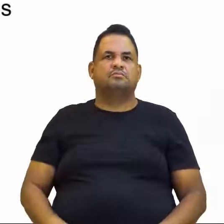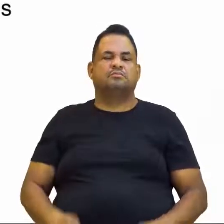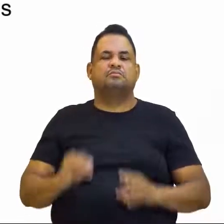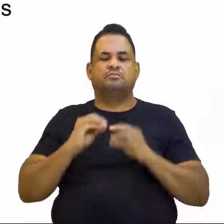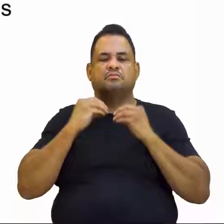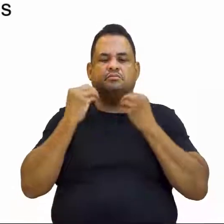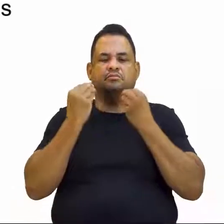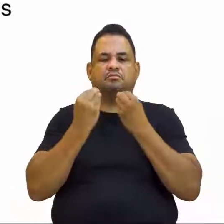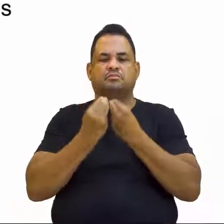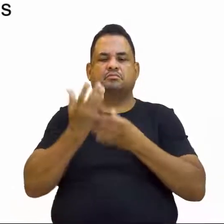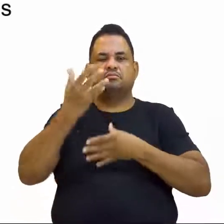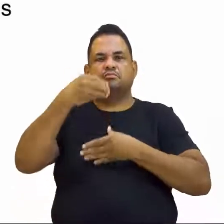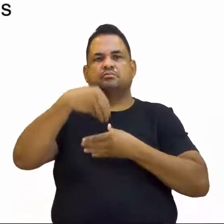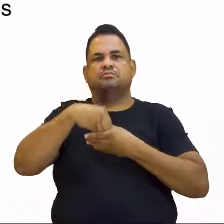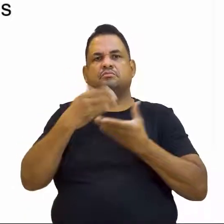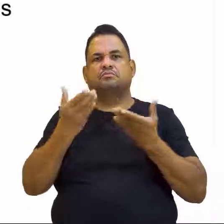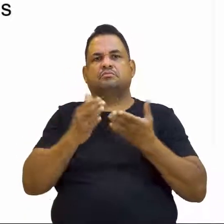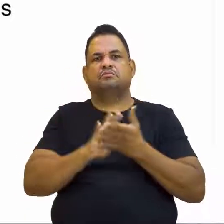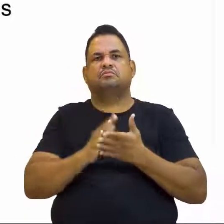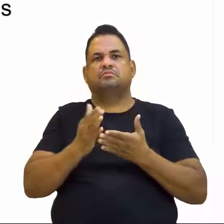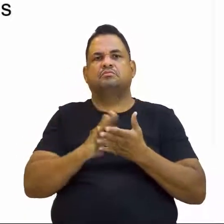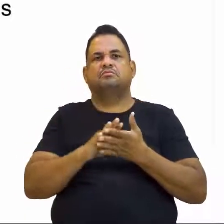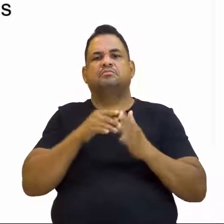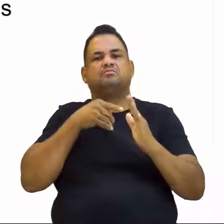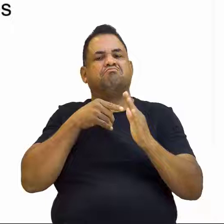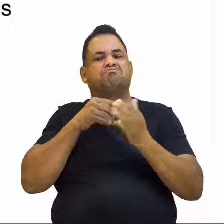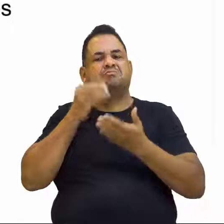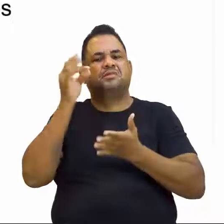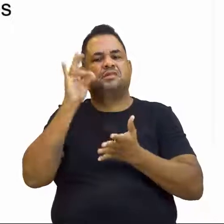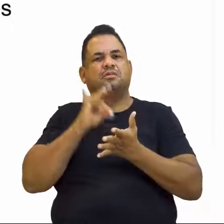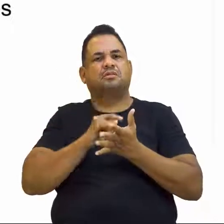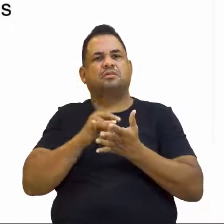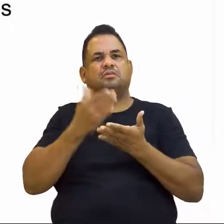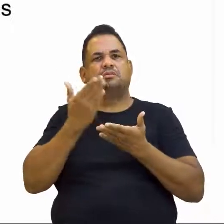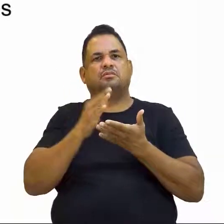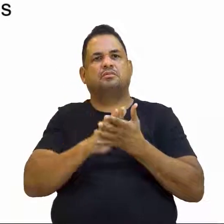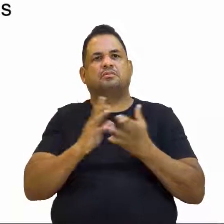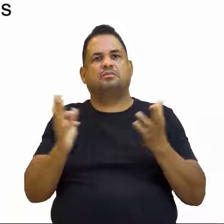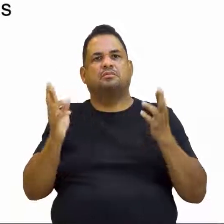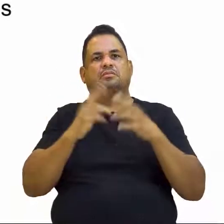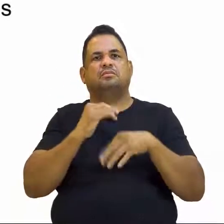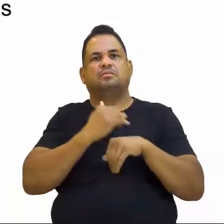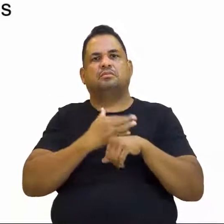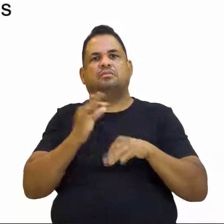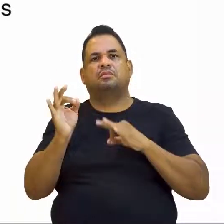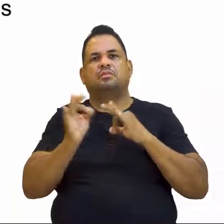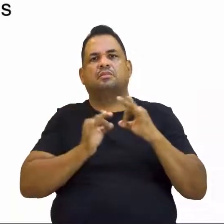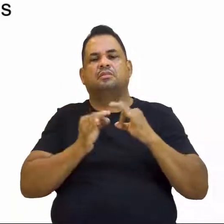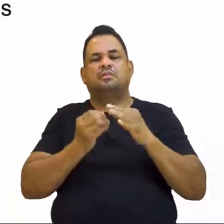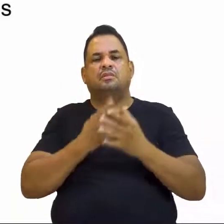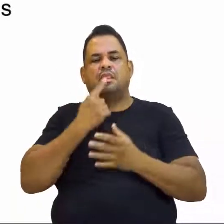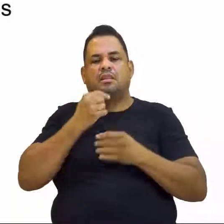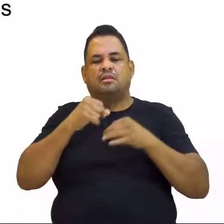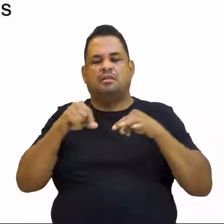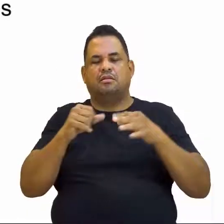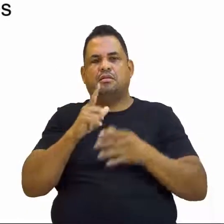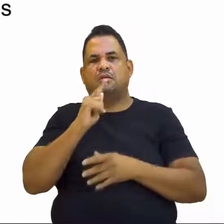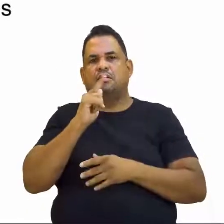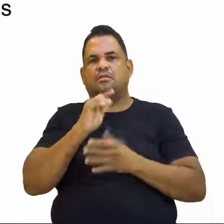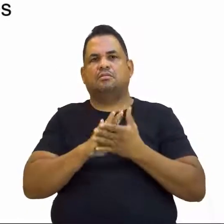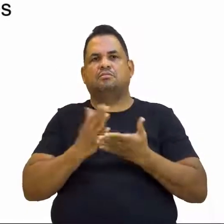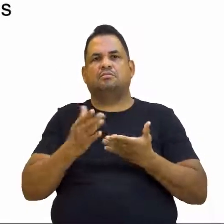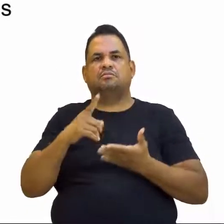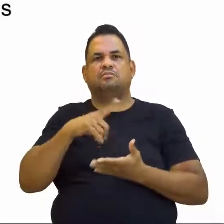se enquadrar nessas afirmações, que vai reagir com ácido formando sal e água, que